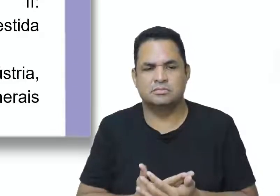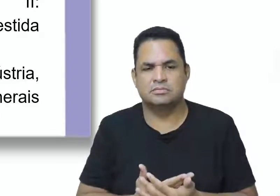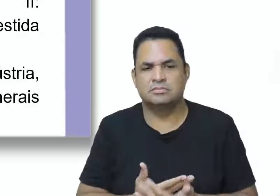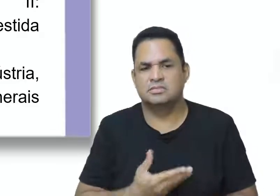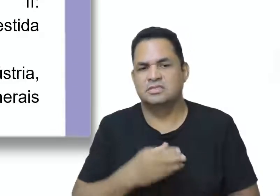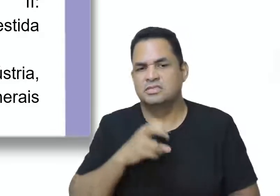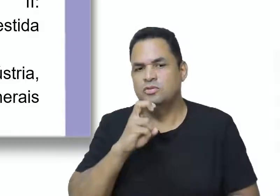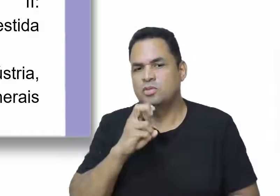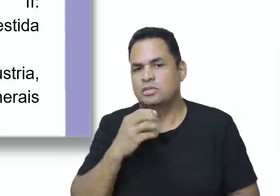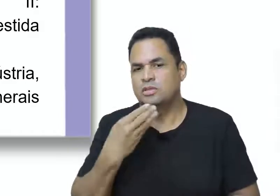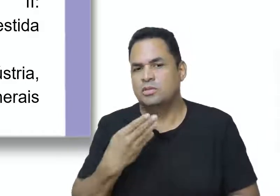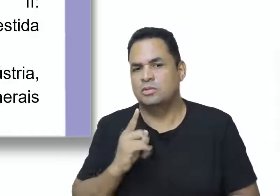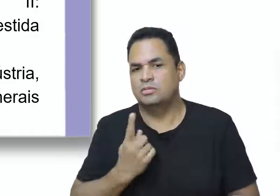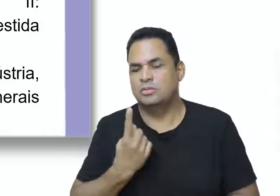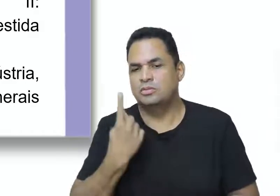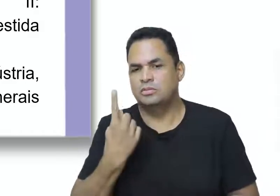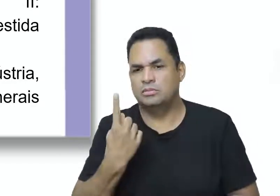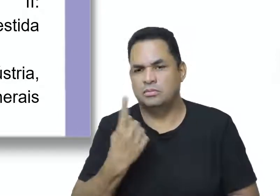54.1.